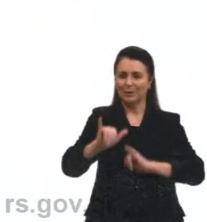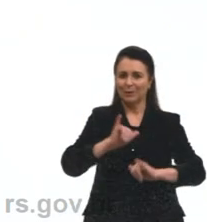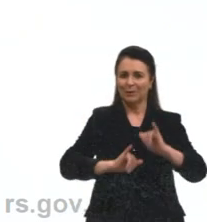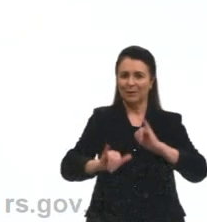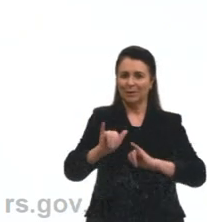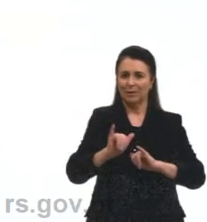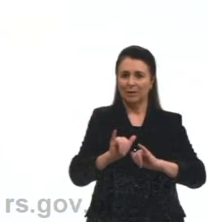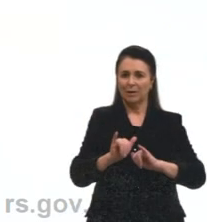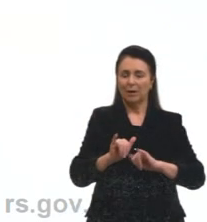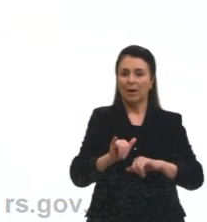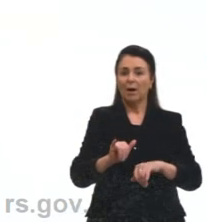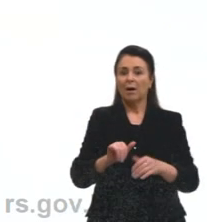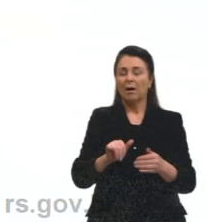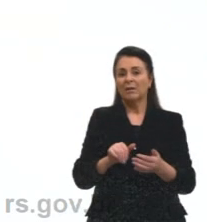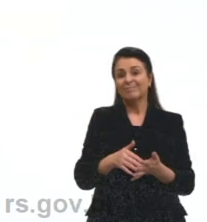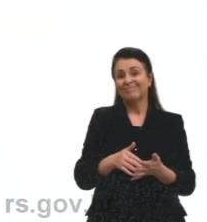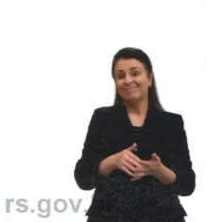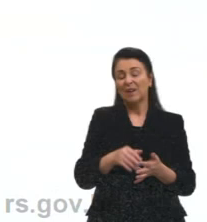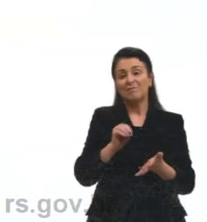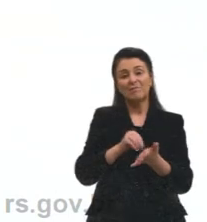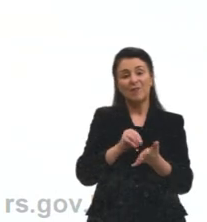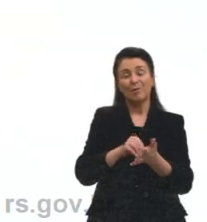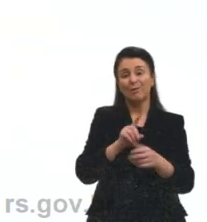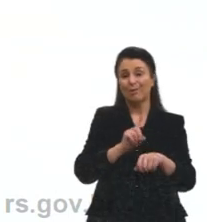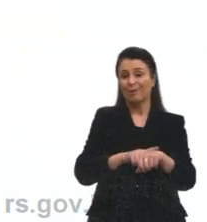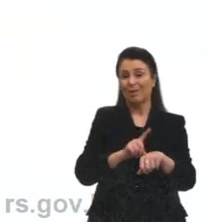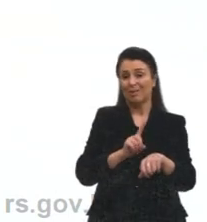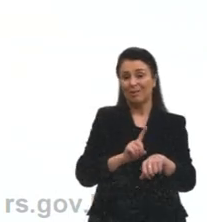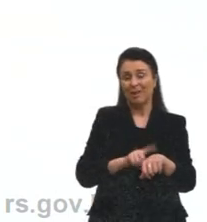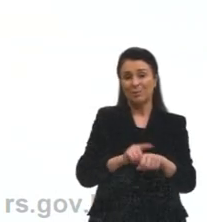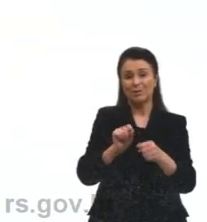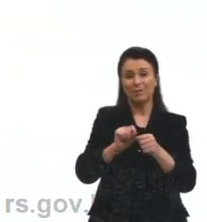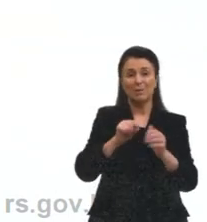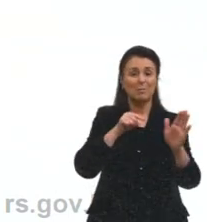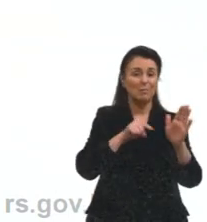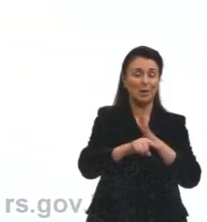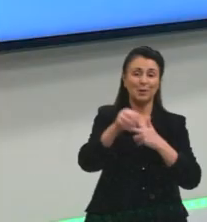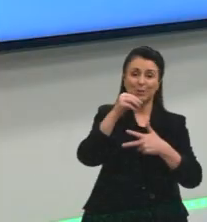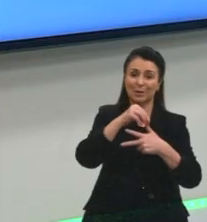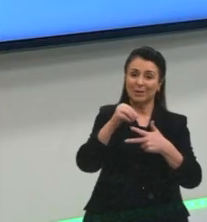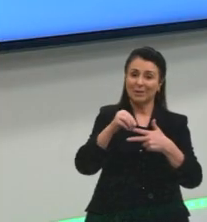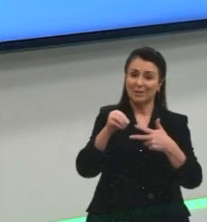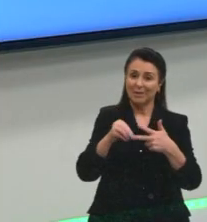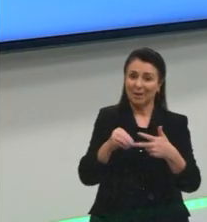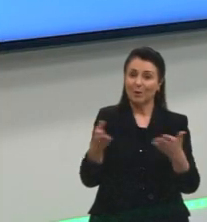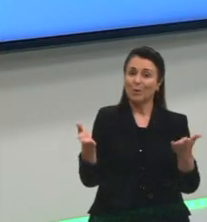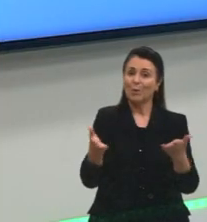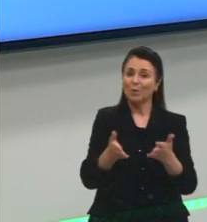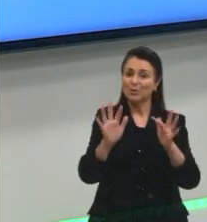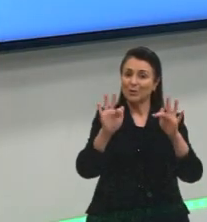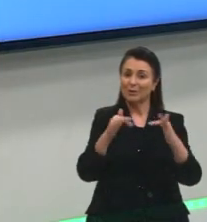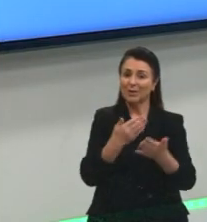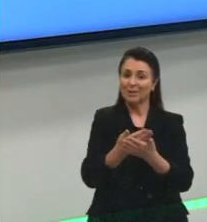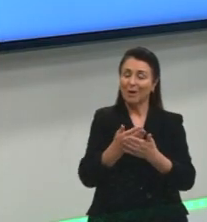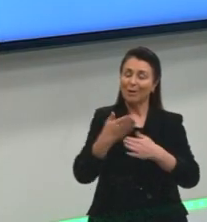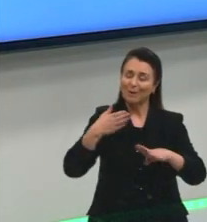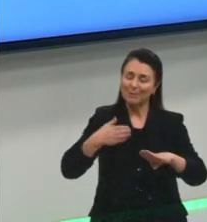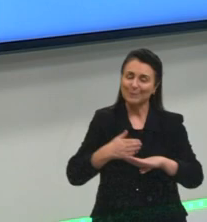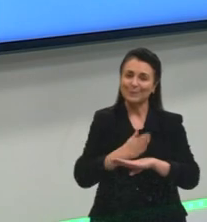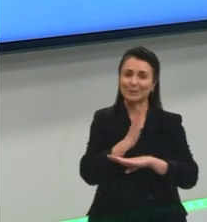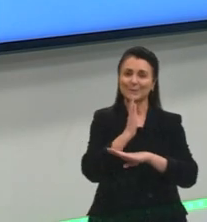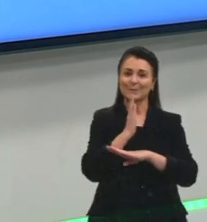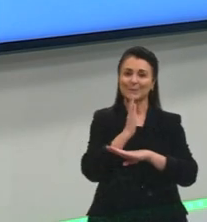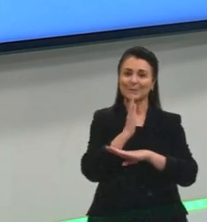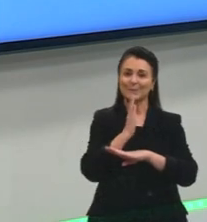não vamos ter tempo de terminar a nossa questão do Enem Mas por hoje era isso e partiu passar